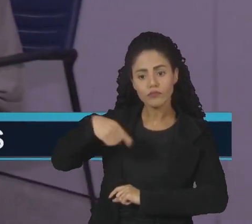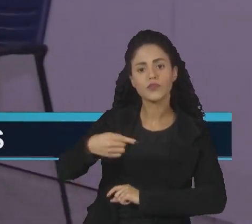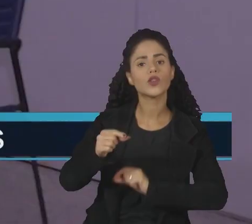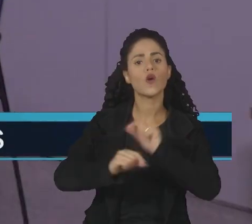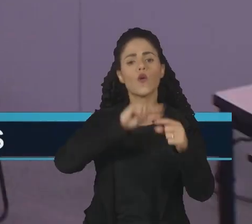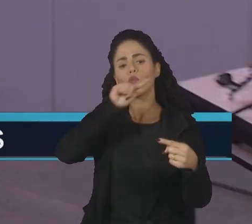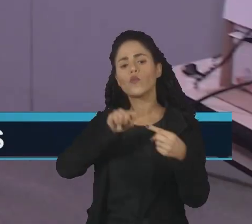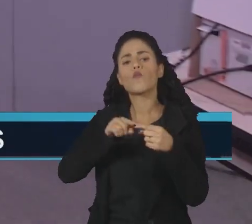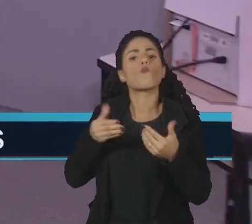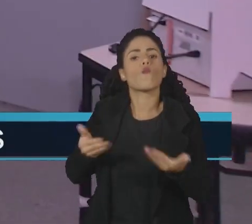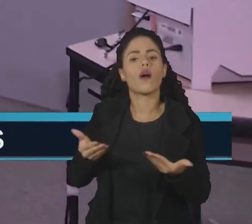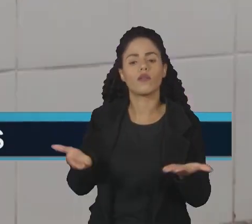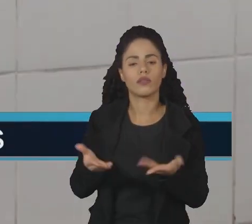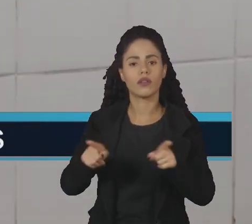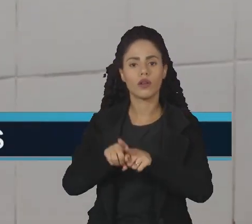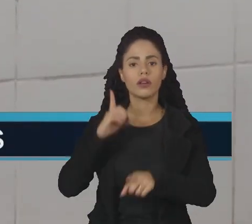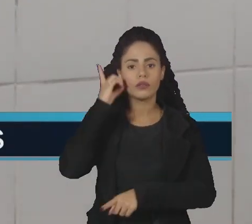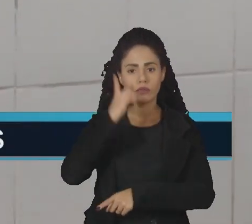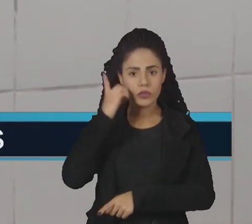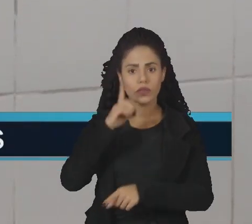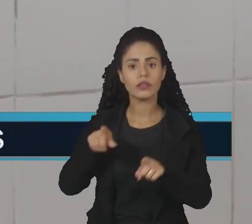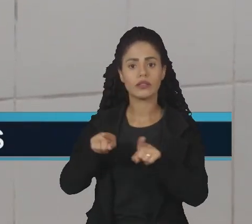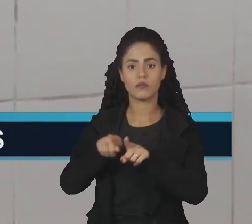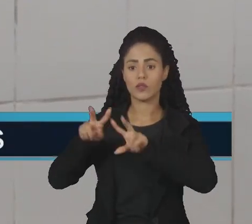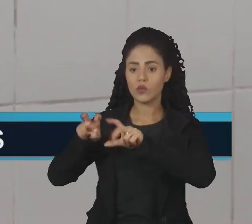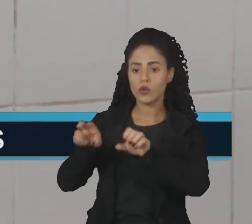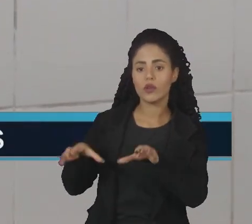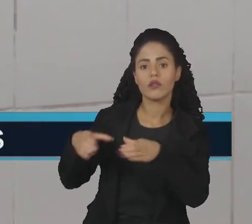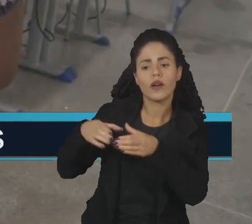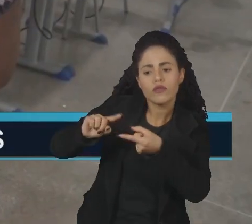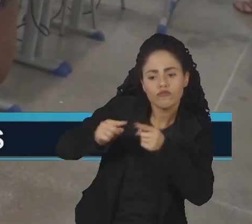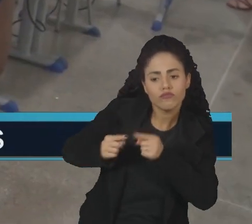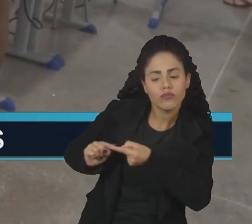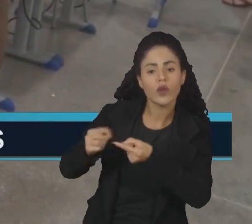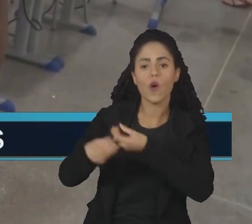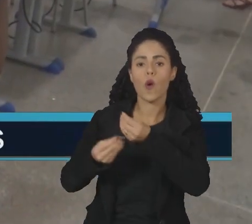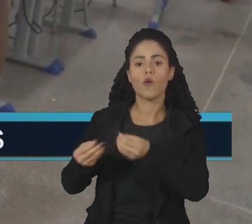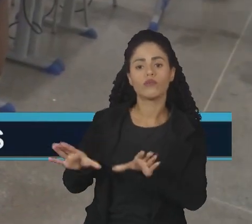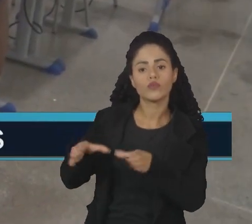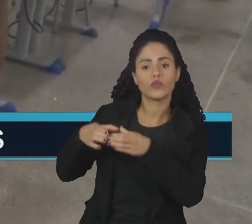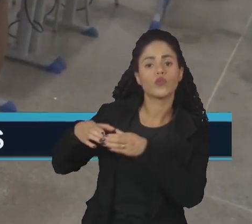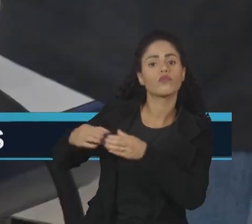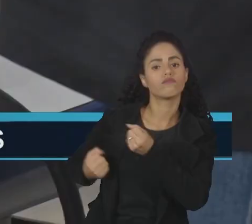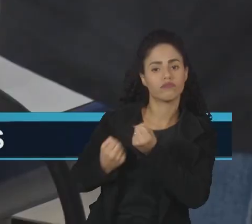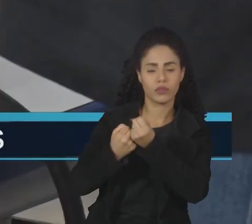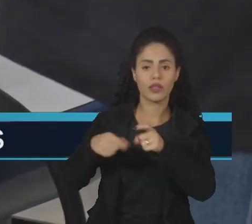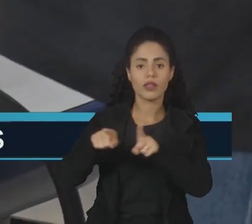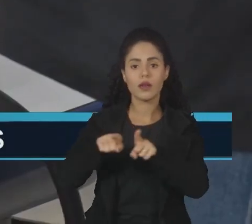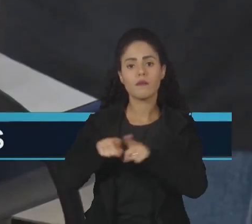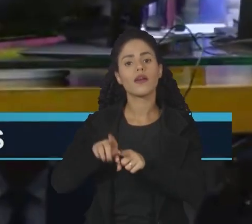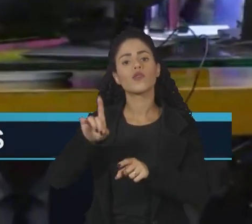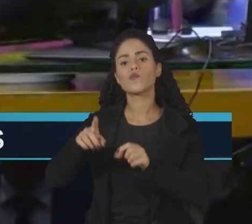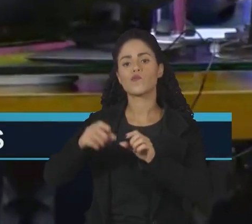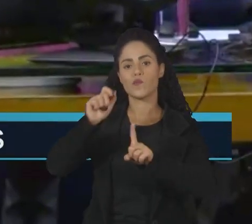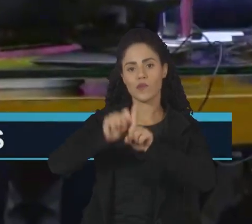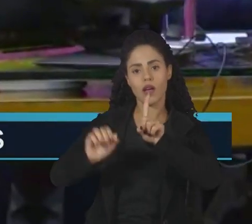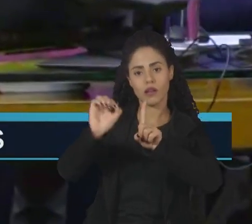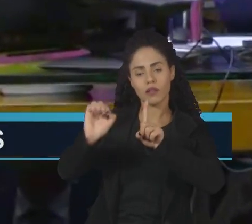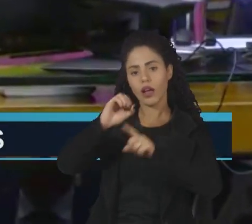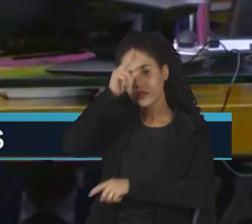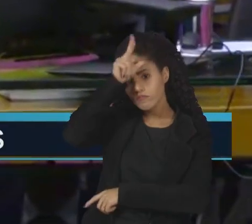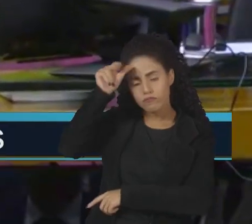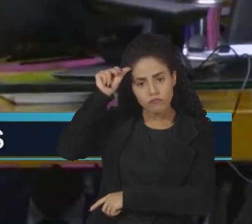foco dos deputados será nas próprias bases, articulando com aliados nas eleições municipais. Nesse